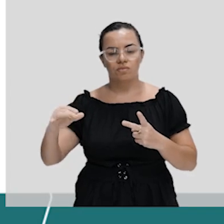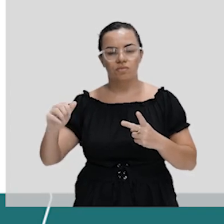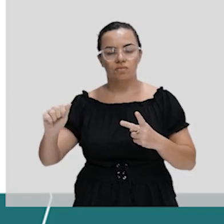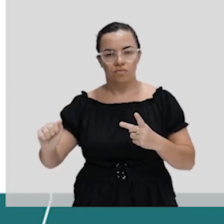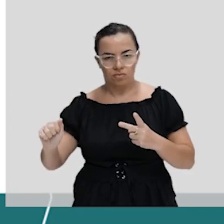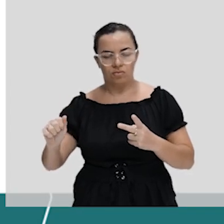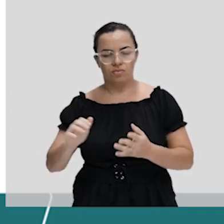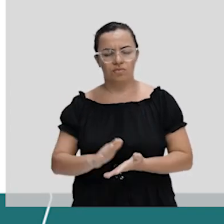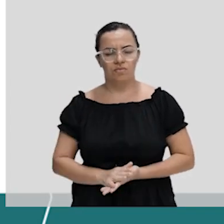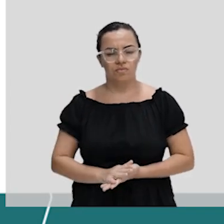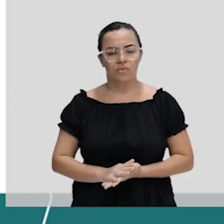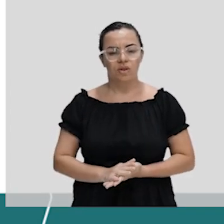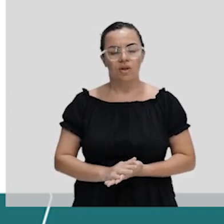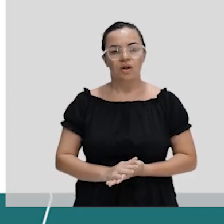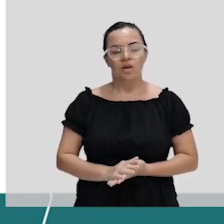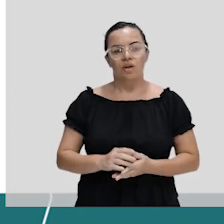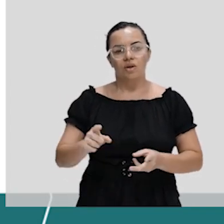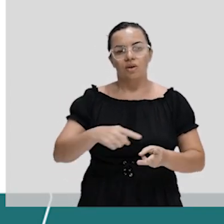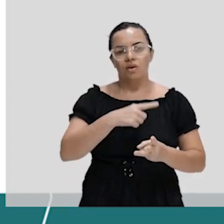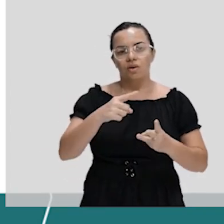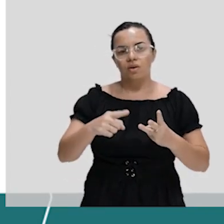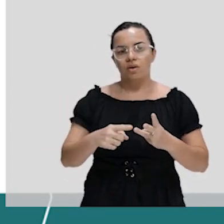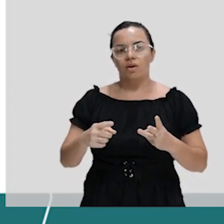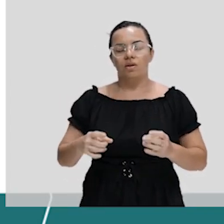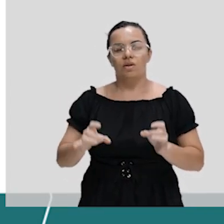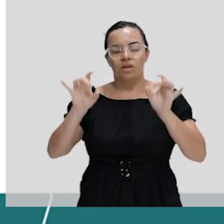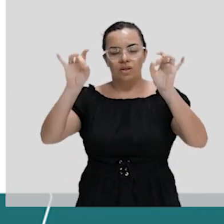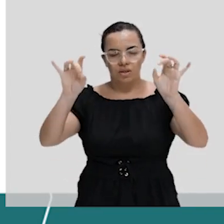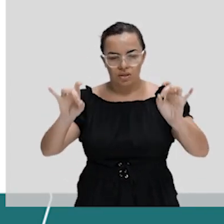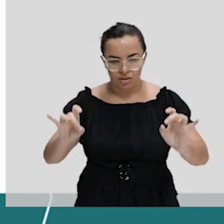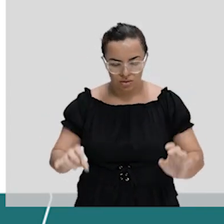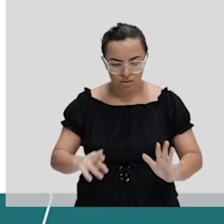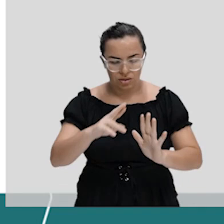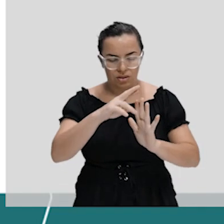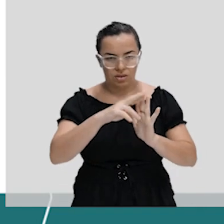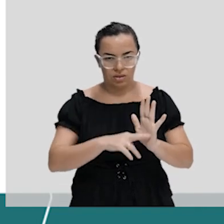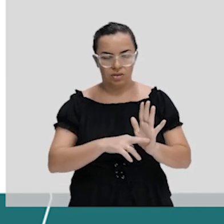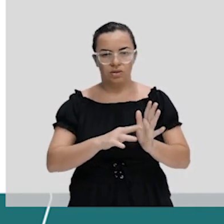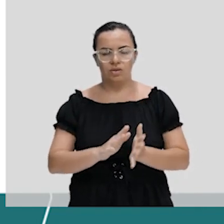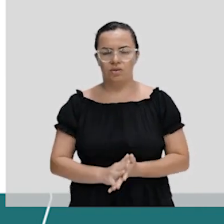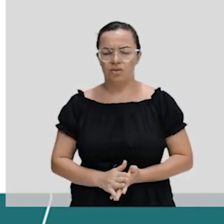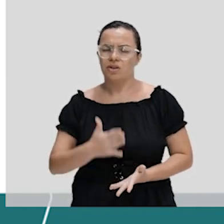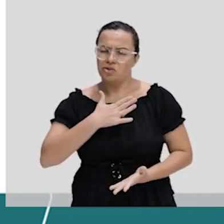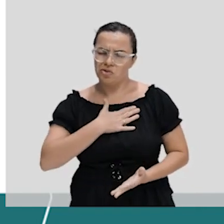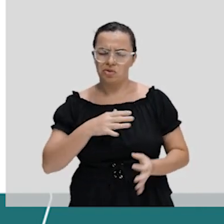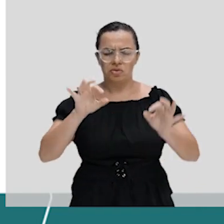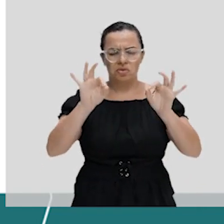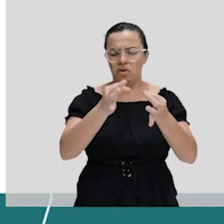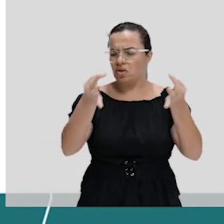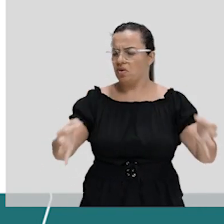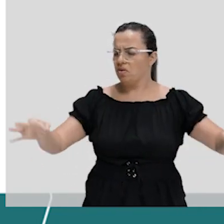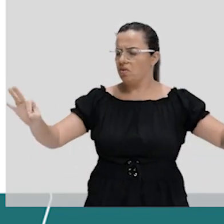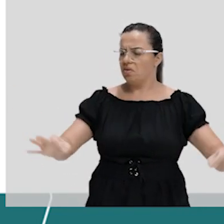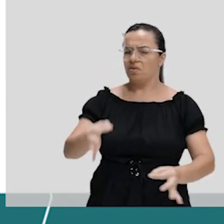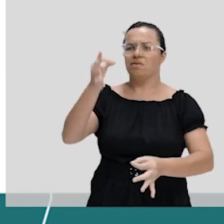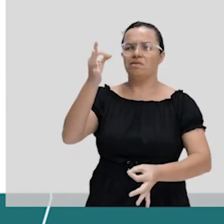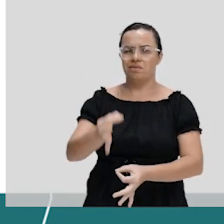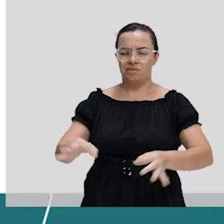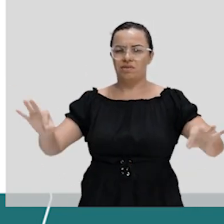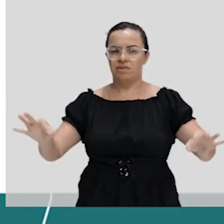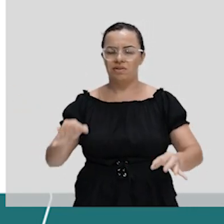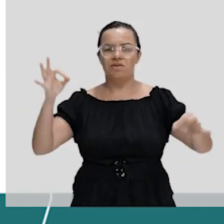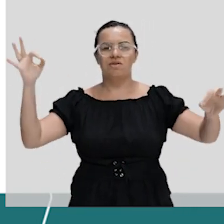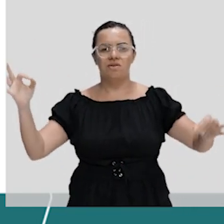dessa introdução? Tan, tan, tan, tan, tan, tan, tan, tan, tan. Vocês conhecem, né? Tan, tan, tan. Enfim, não